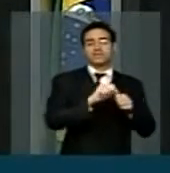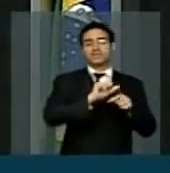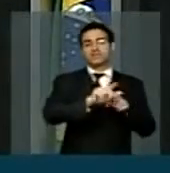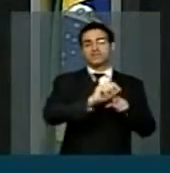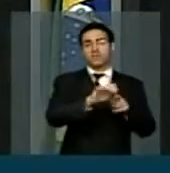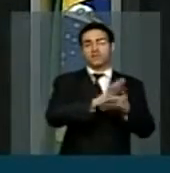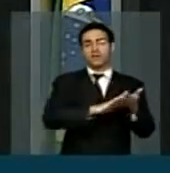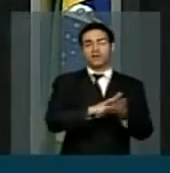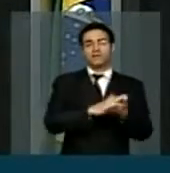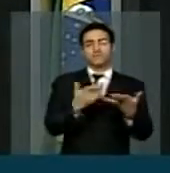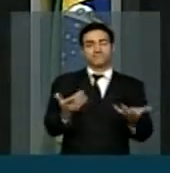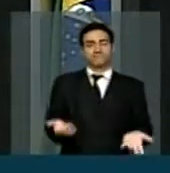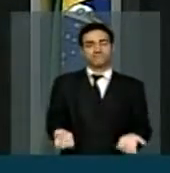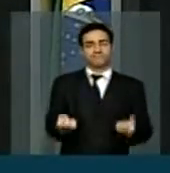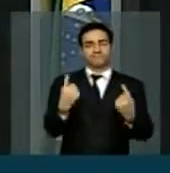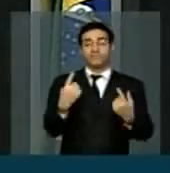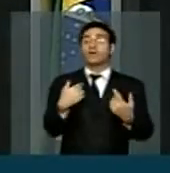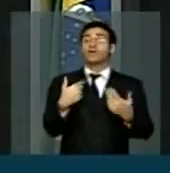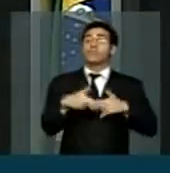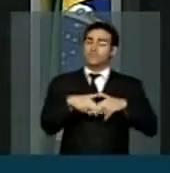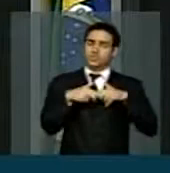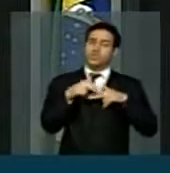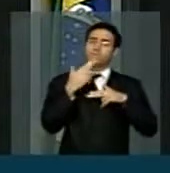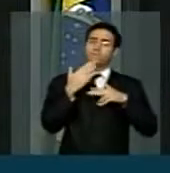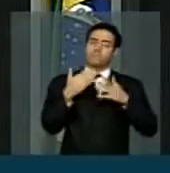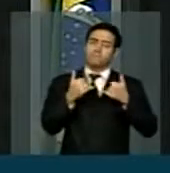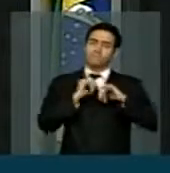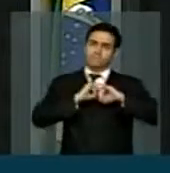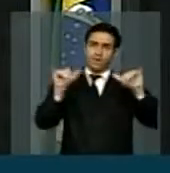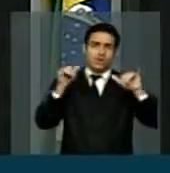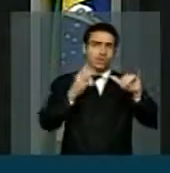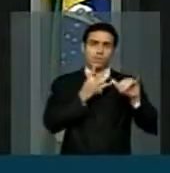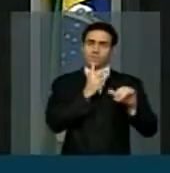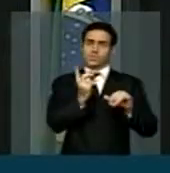Quero aqui alertar, presidente, eu tenho um pouco